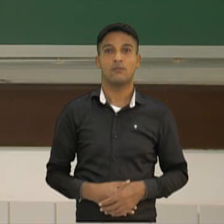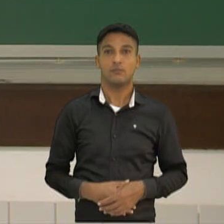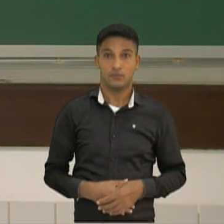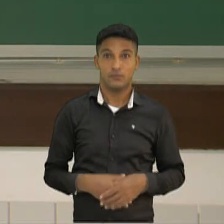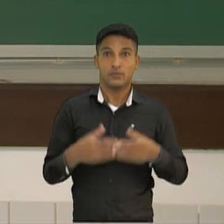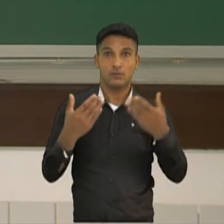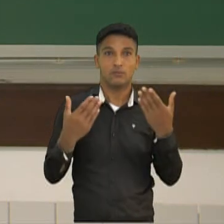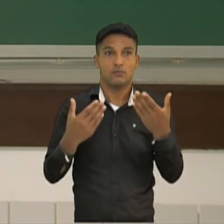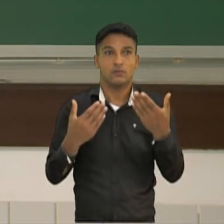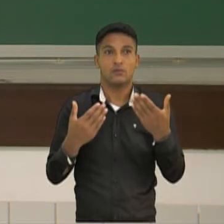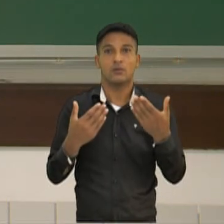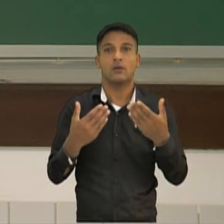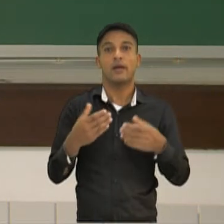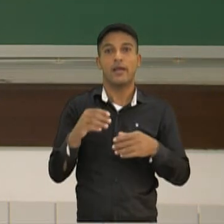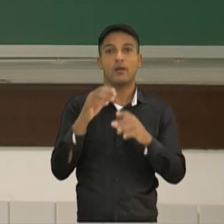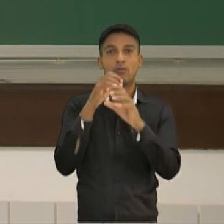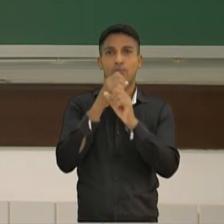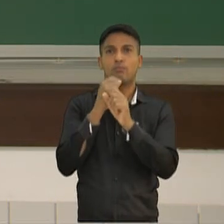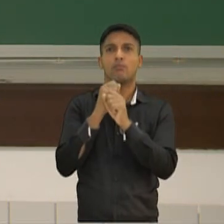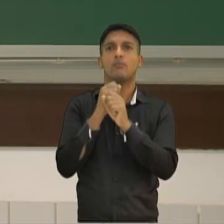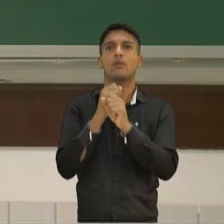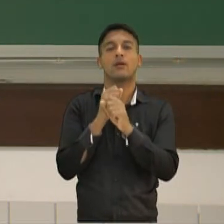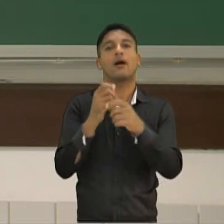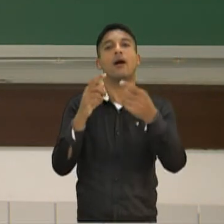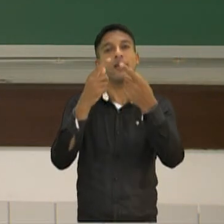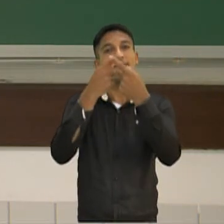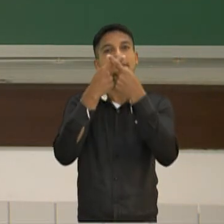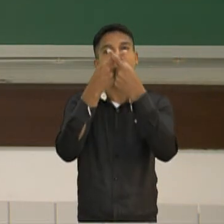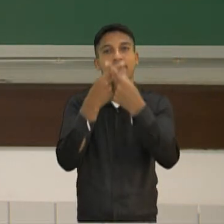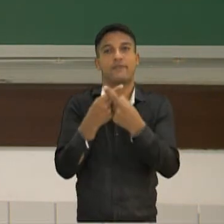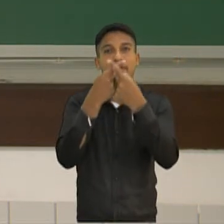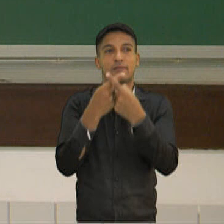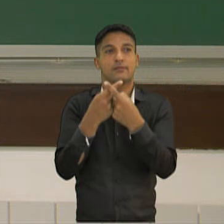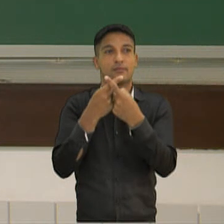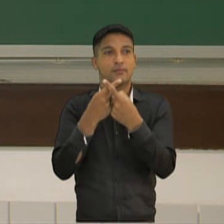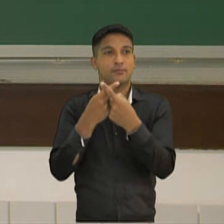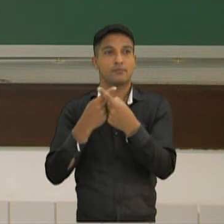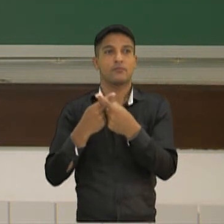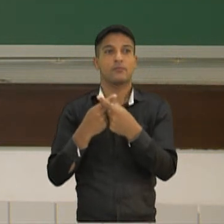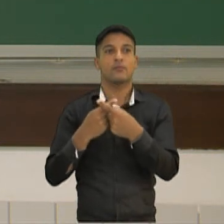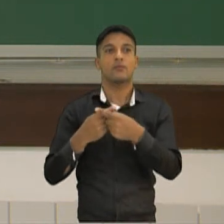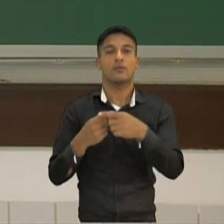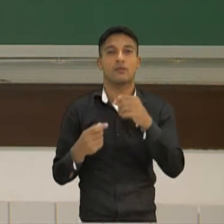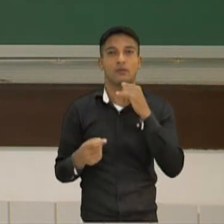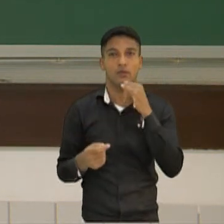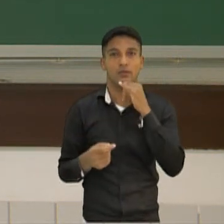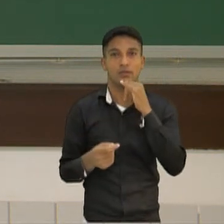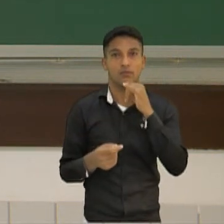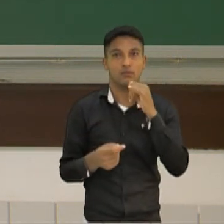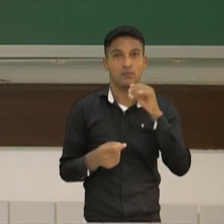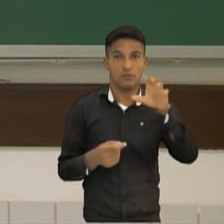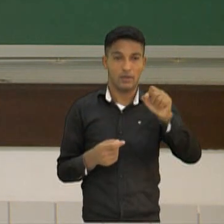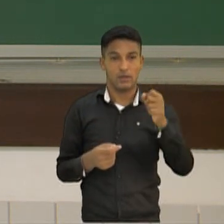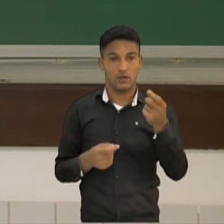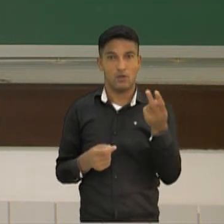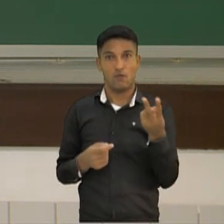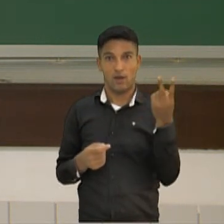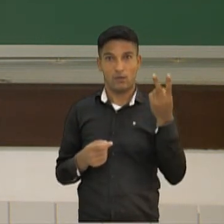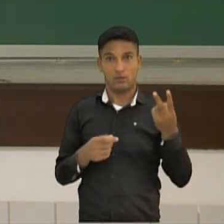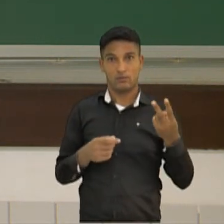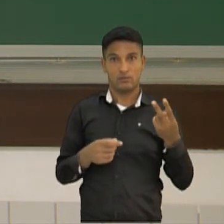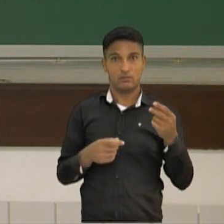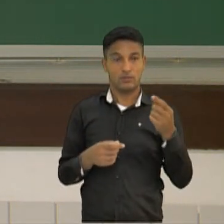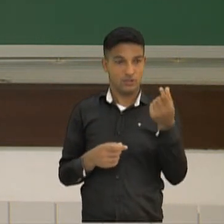E aí, pessoal, era uma continha do quê? Multiplicação. Eu vou pegar o valor que cada um recebeu, que era o quê?